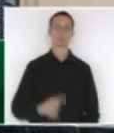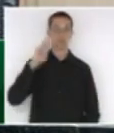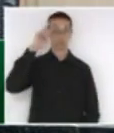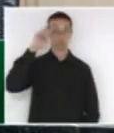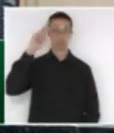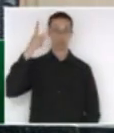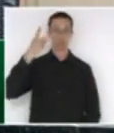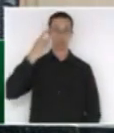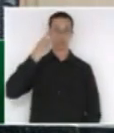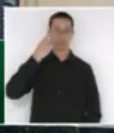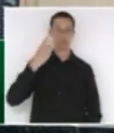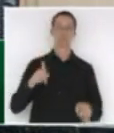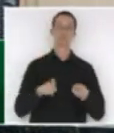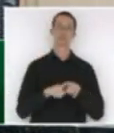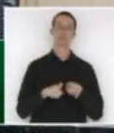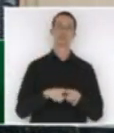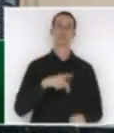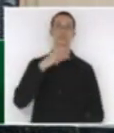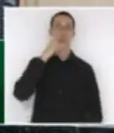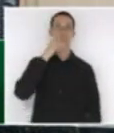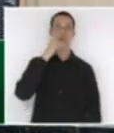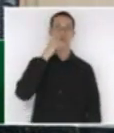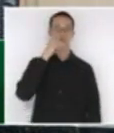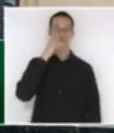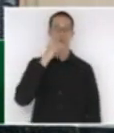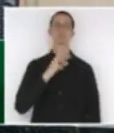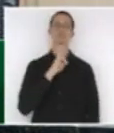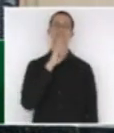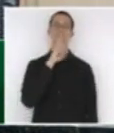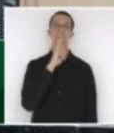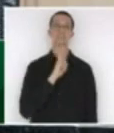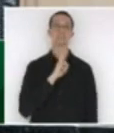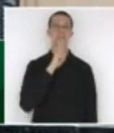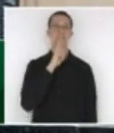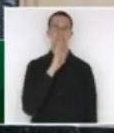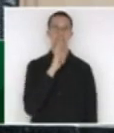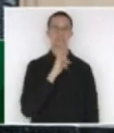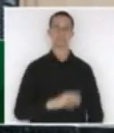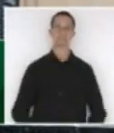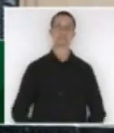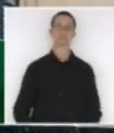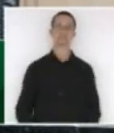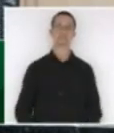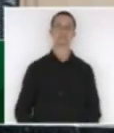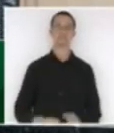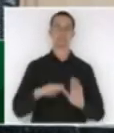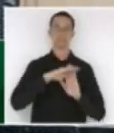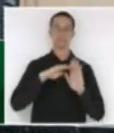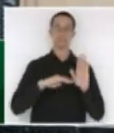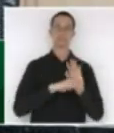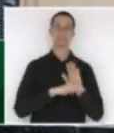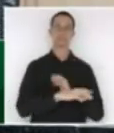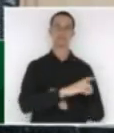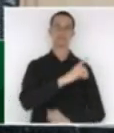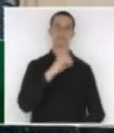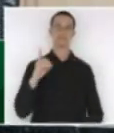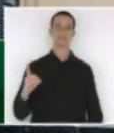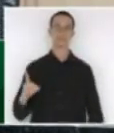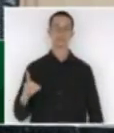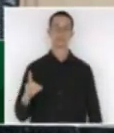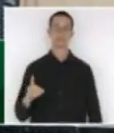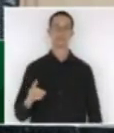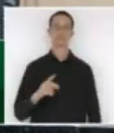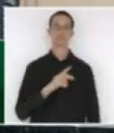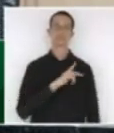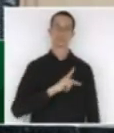e Kennedy Nunes, PSD, e Rodrigo Munoto, PDT. Ordem do dia. O senhor presidente comunicou que a Comissão